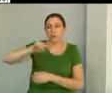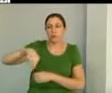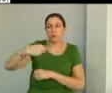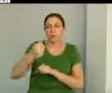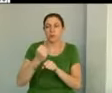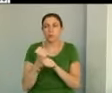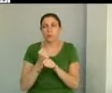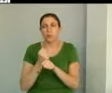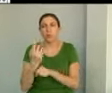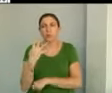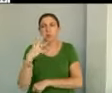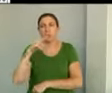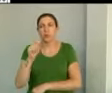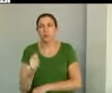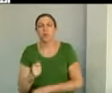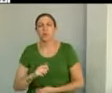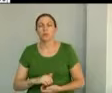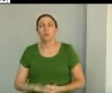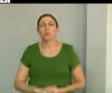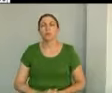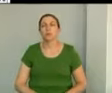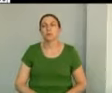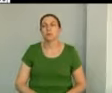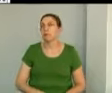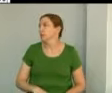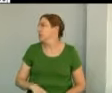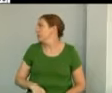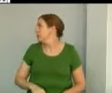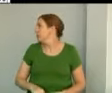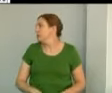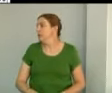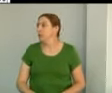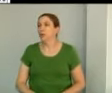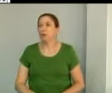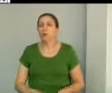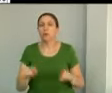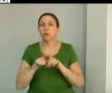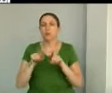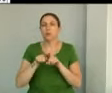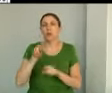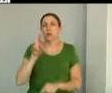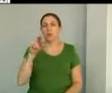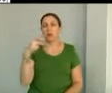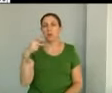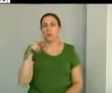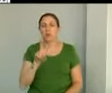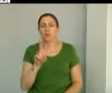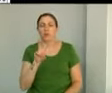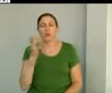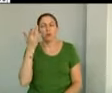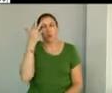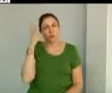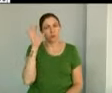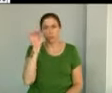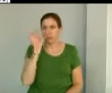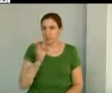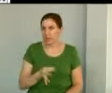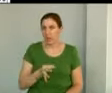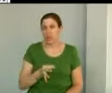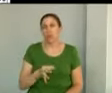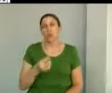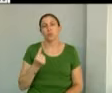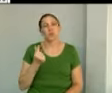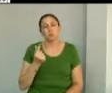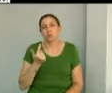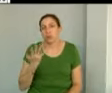Né? Na verdade, já veio até informação, né? Aqui também entram os RPVs, né? Que muitas vezes tu não sabe certo quanto vai vir, um RPV que tem que